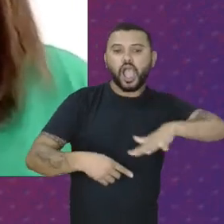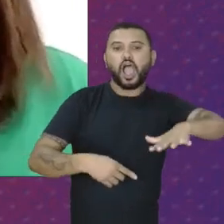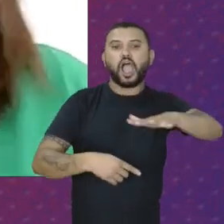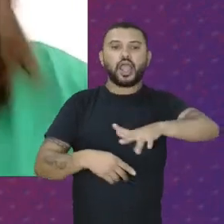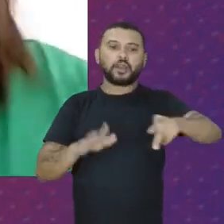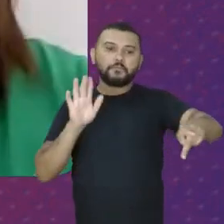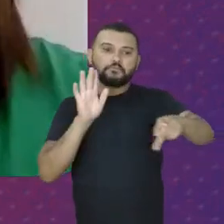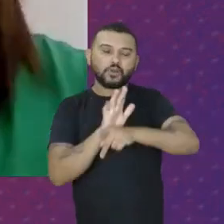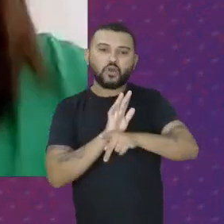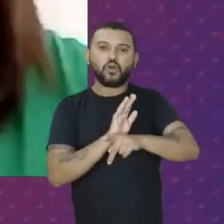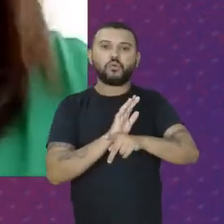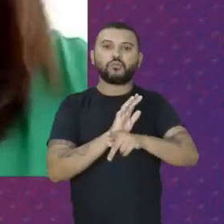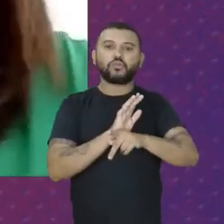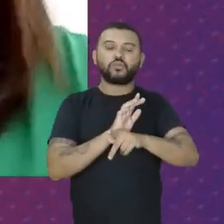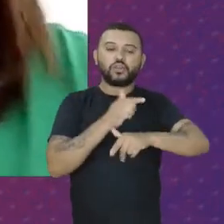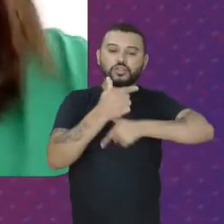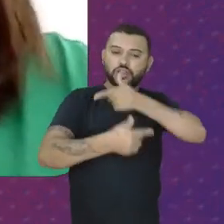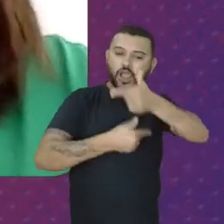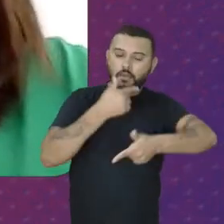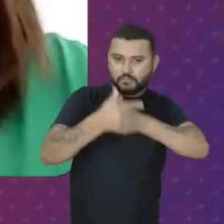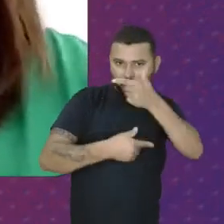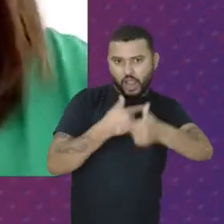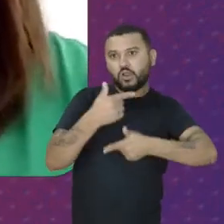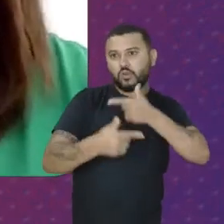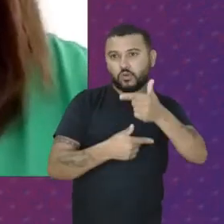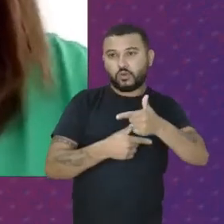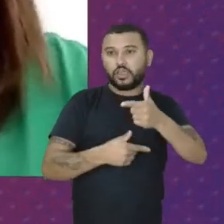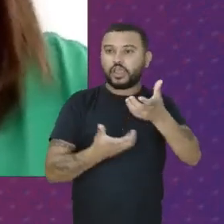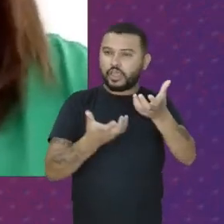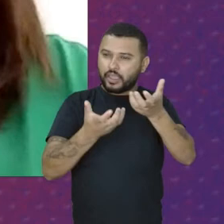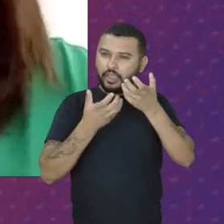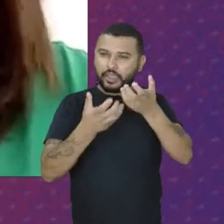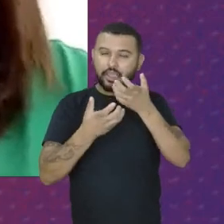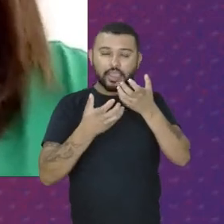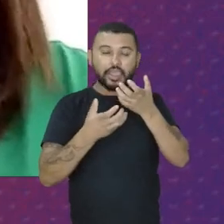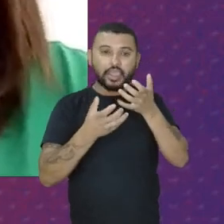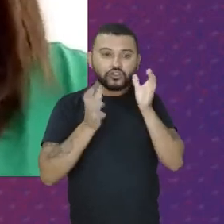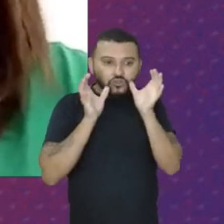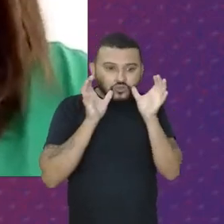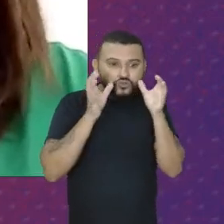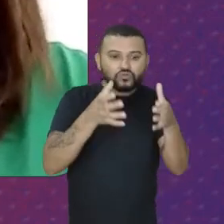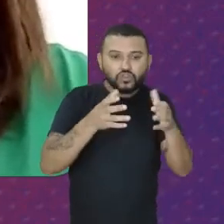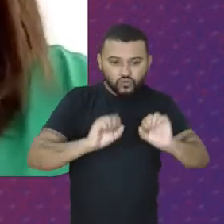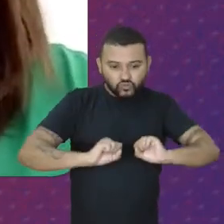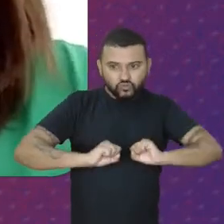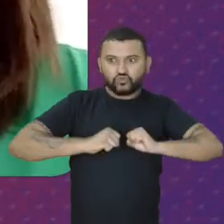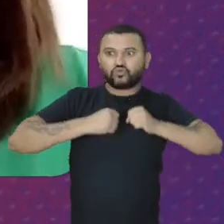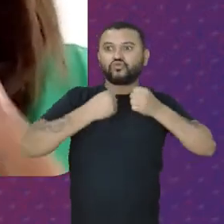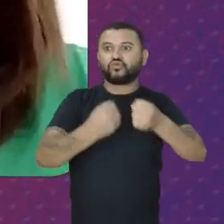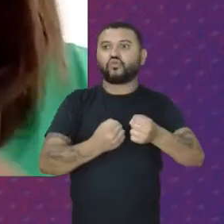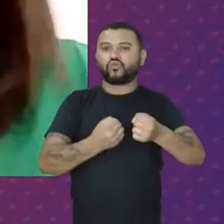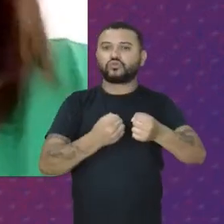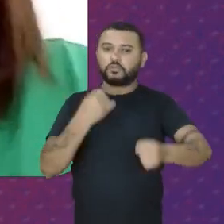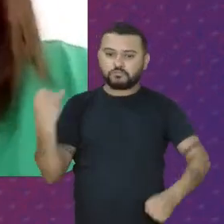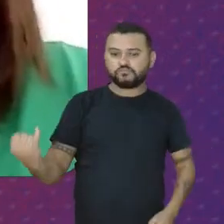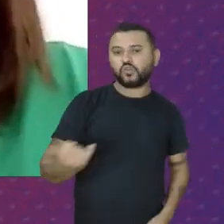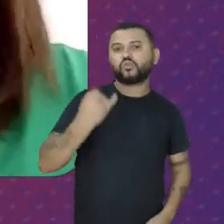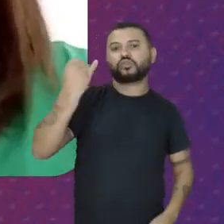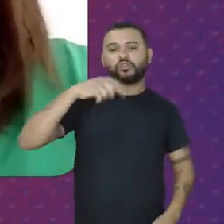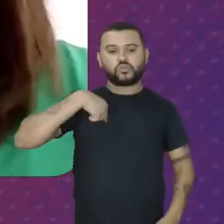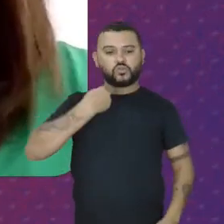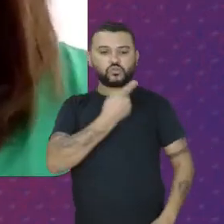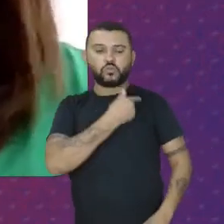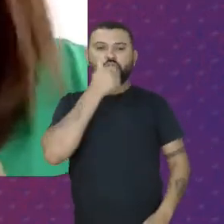espaço e um campo de atuação que requer dedicação exclusiva. E nós,